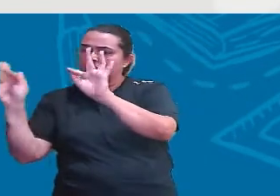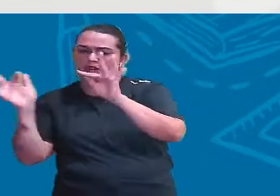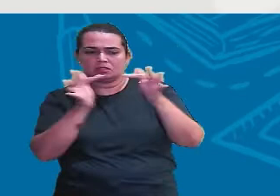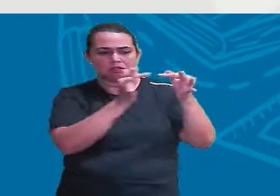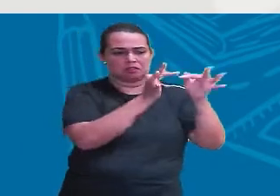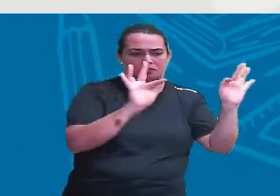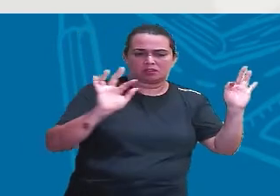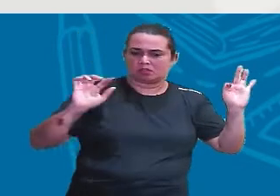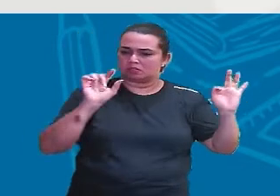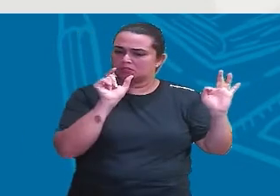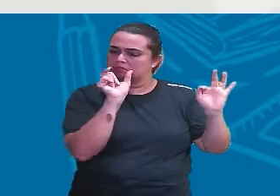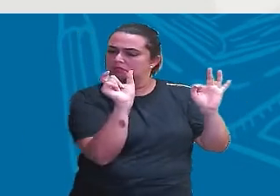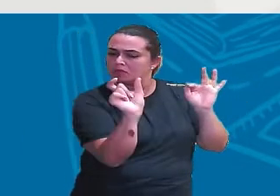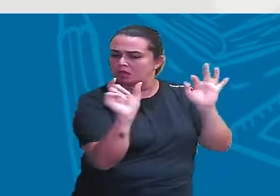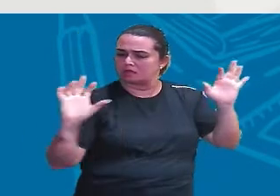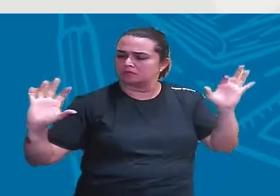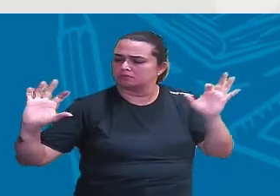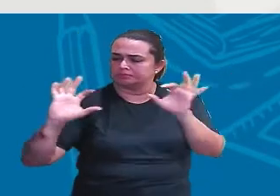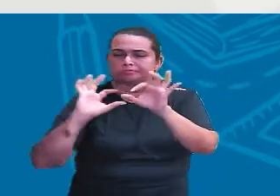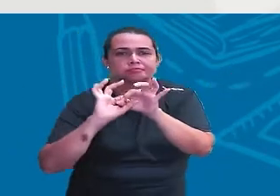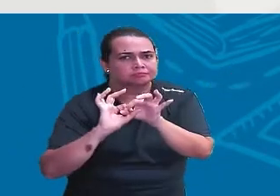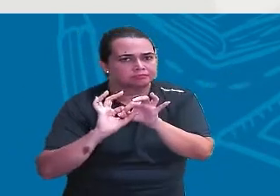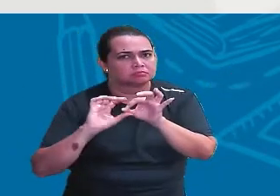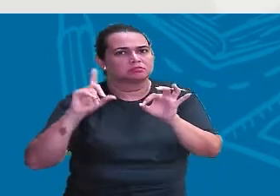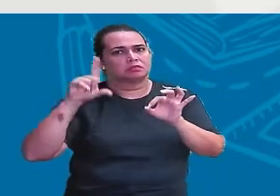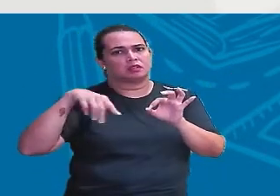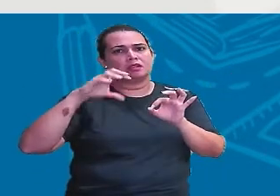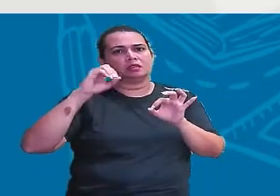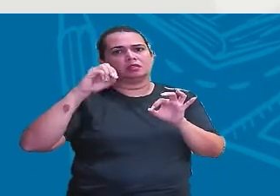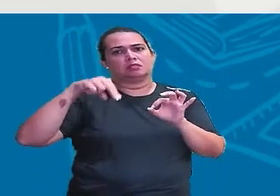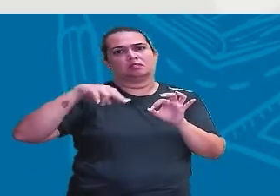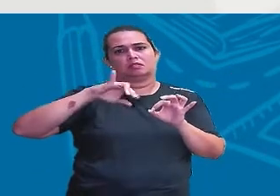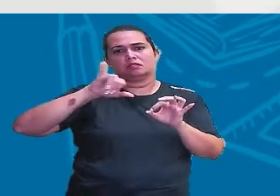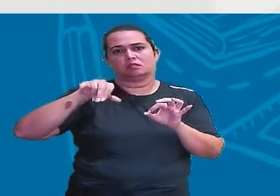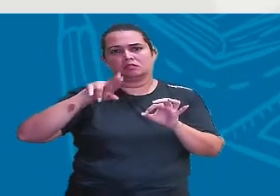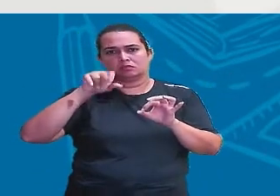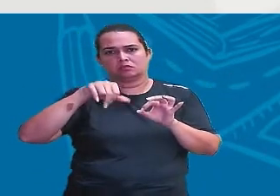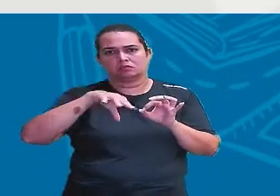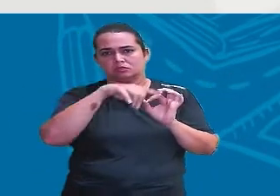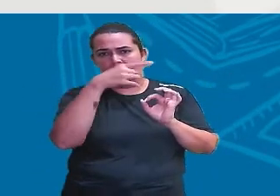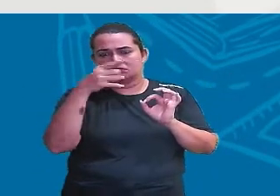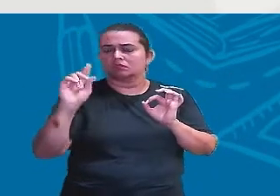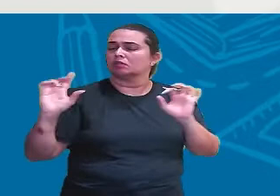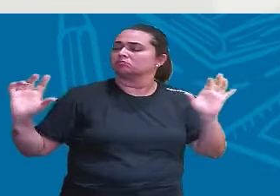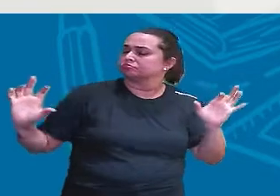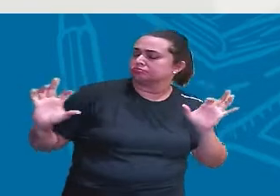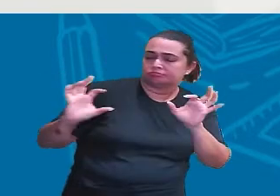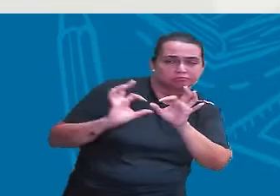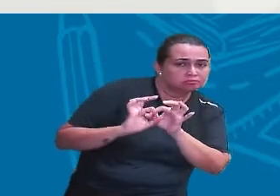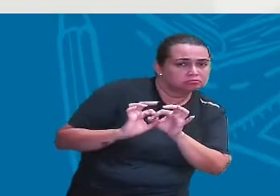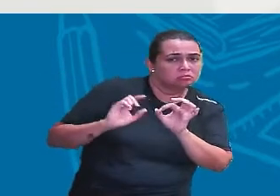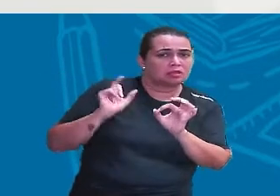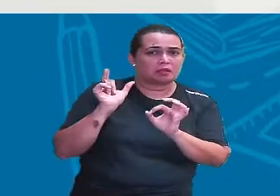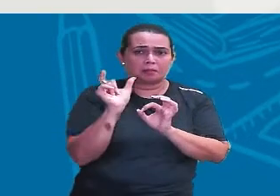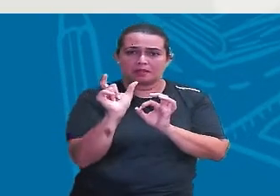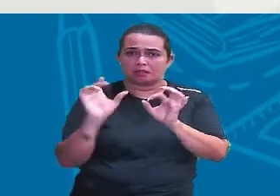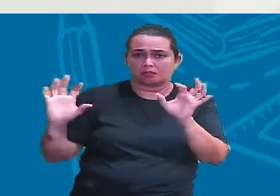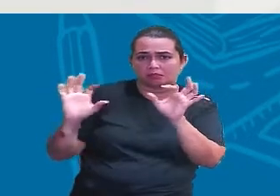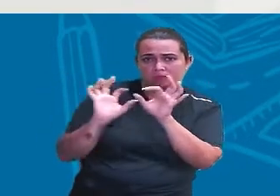bem nisso aí. Conjunção, que a gente já viu, faz a conexão, faz aquele elo, certo?